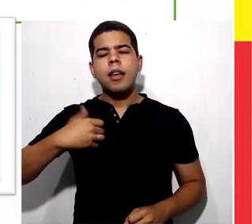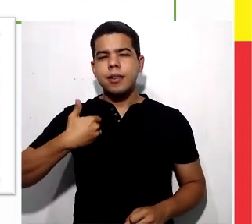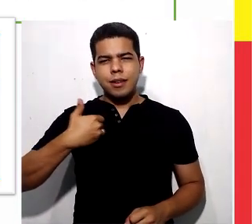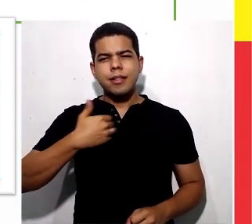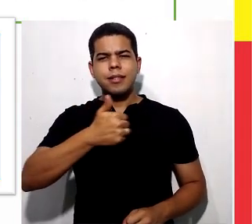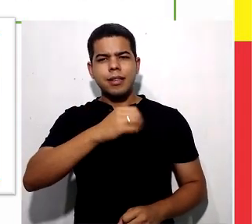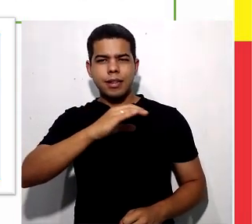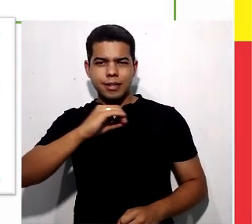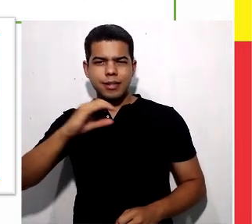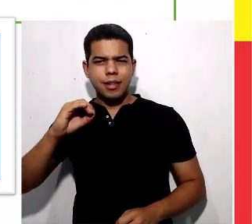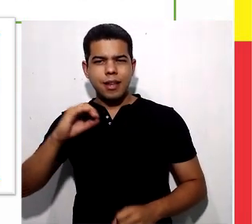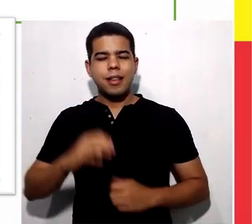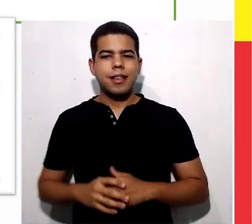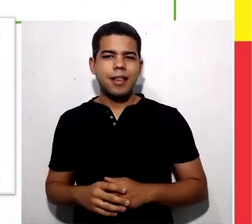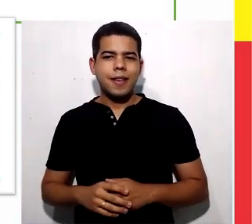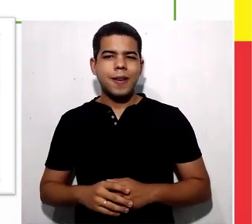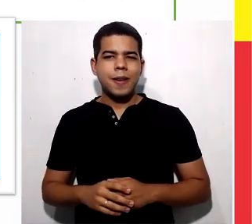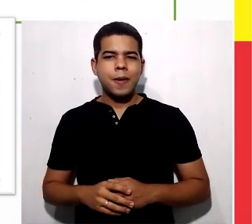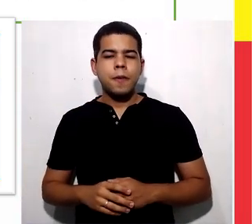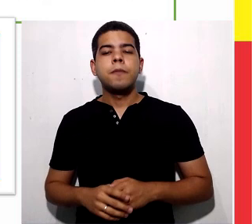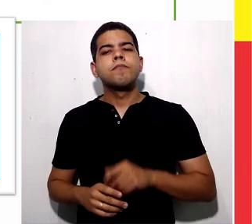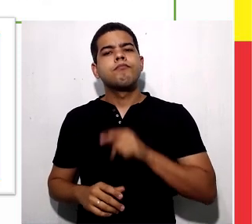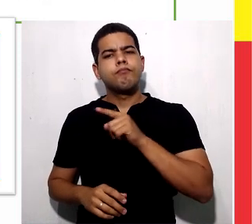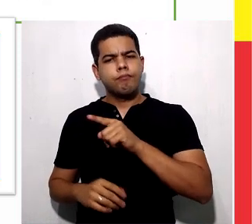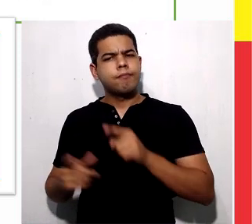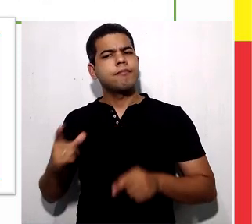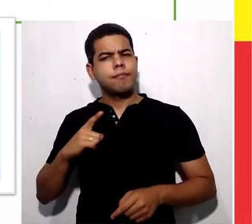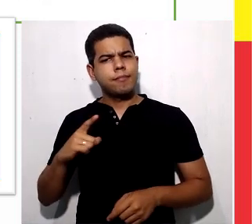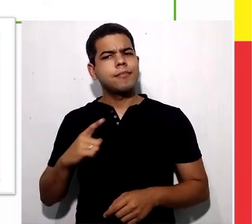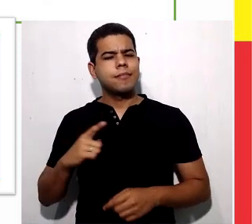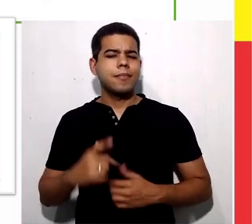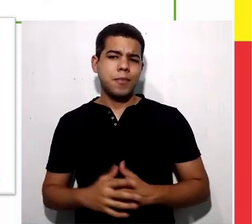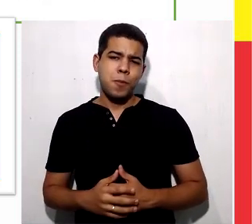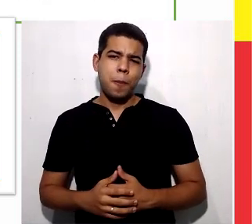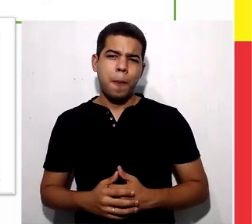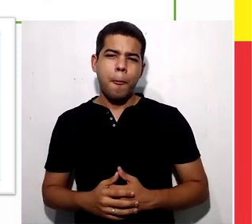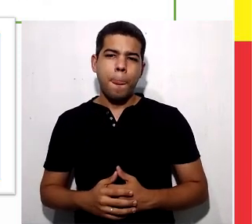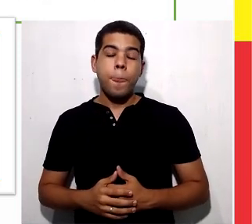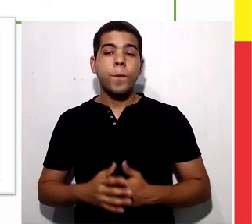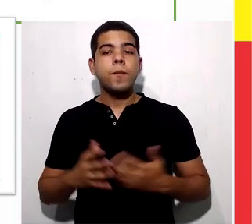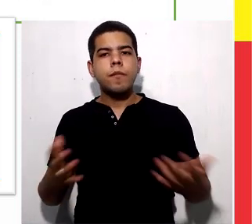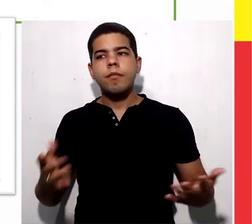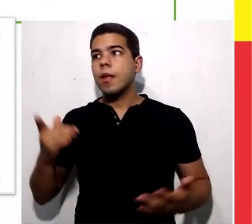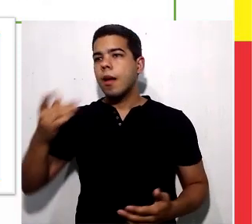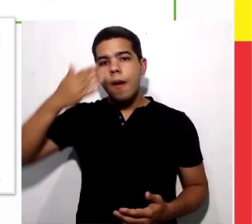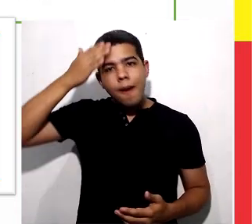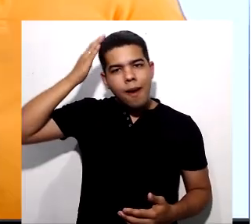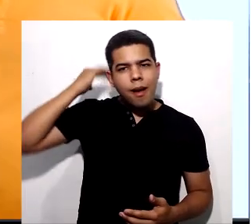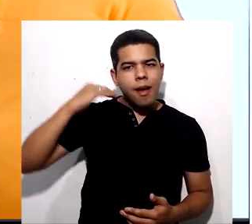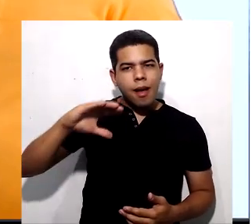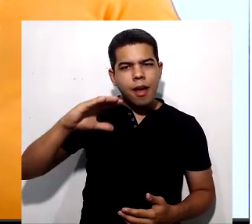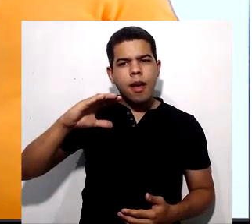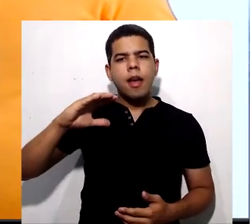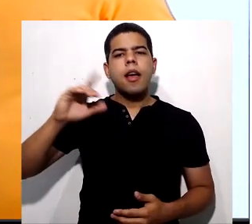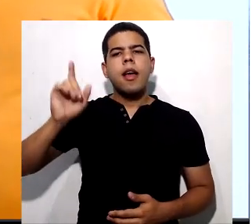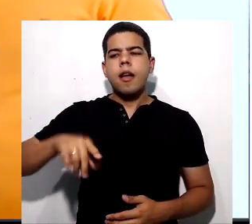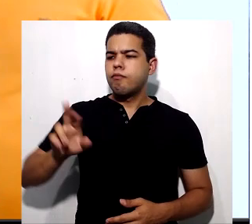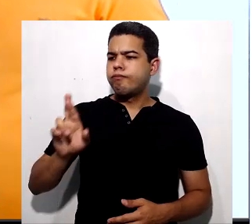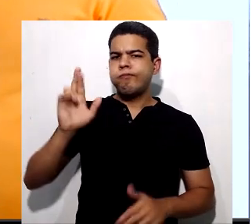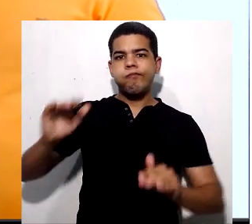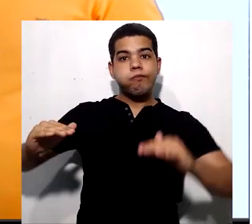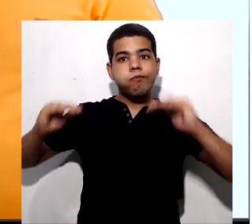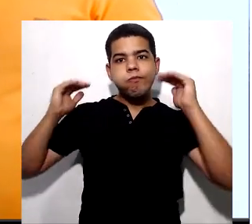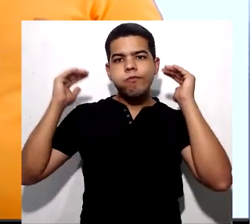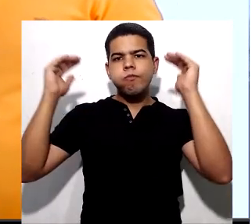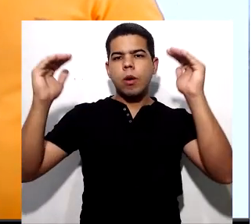anos, aliás, da literatura pernambucana, desculpe-me, ela completaria 100 anos. Então, repito, Clarice Lispector, ela que é